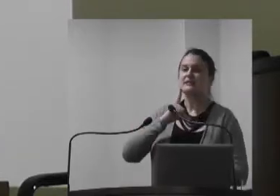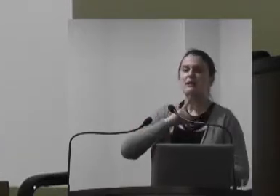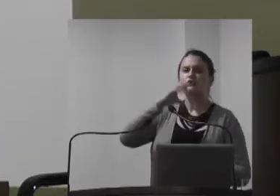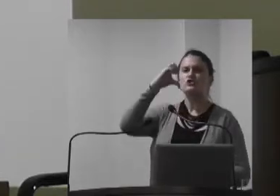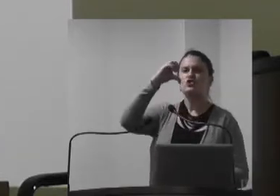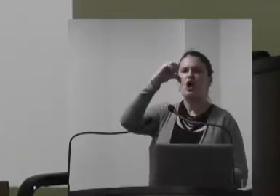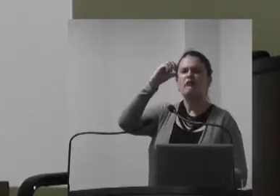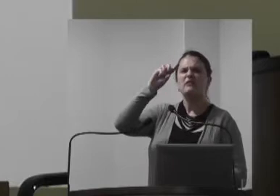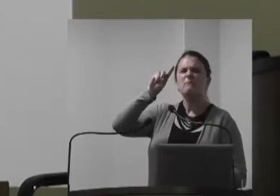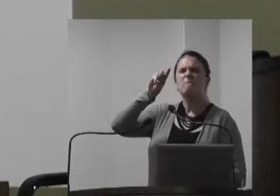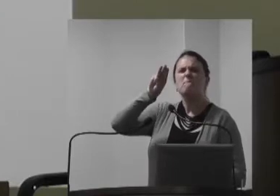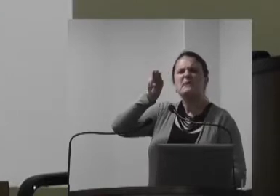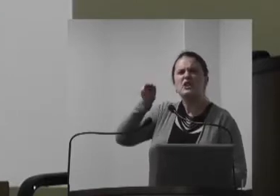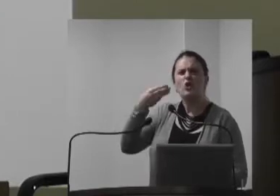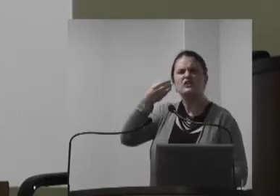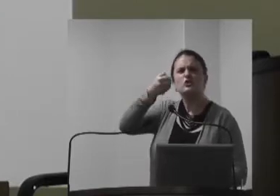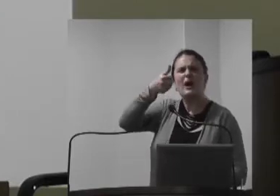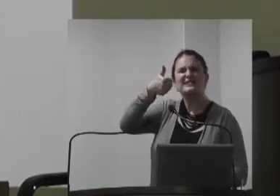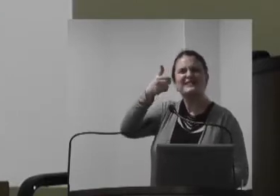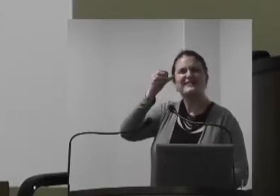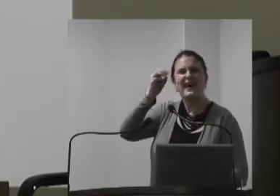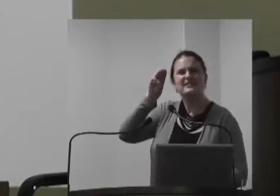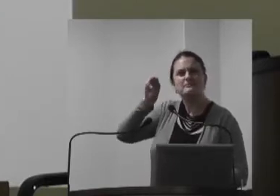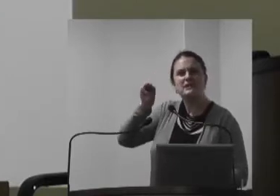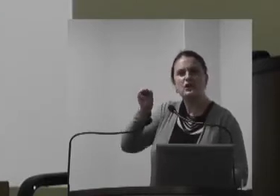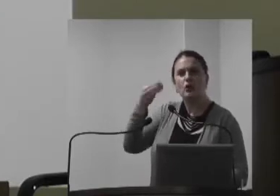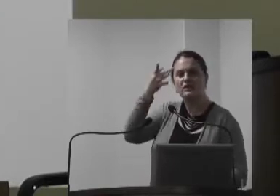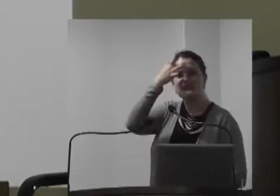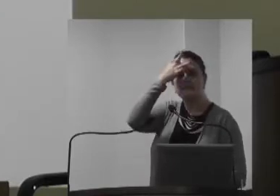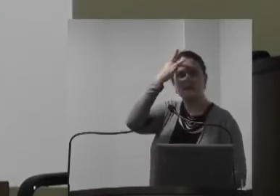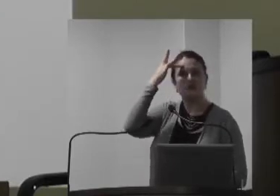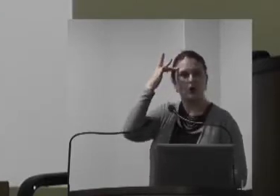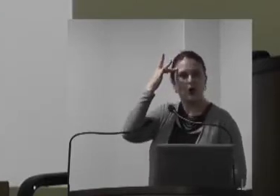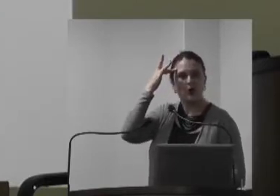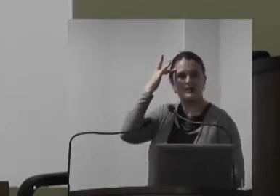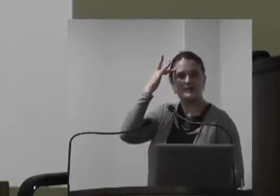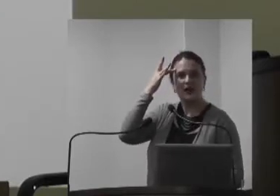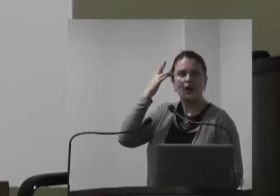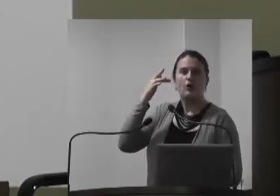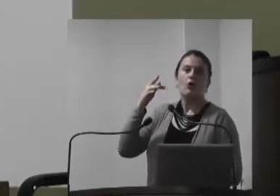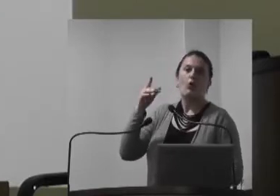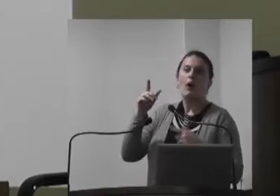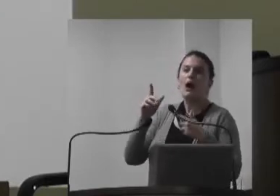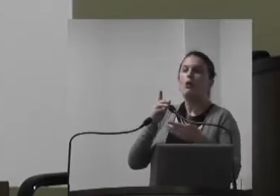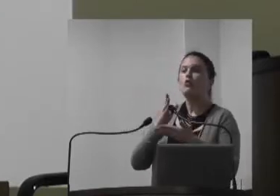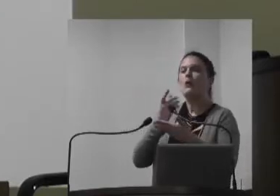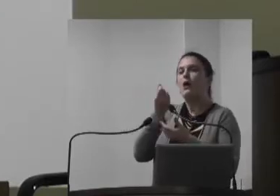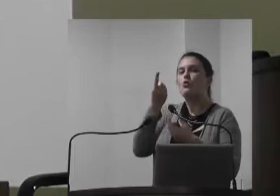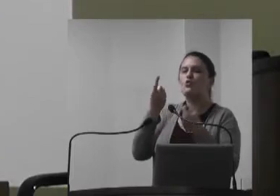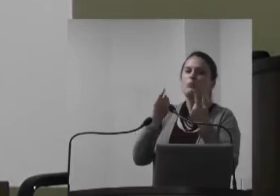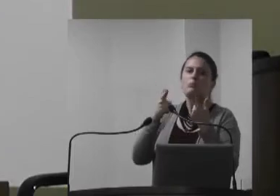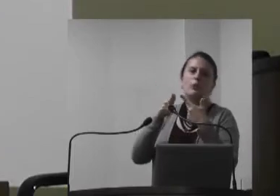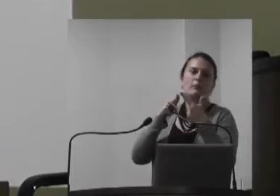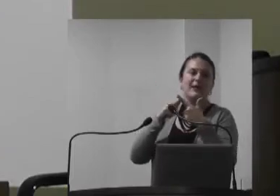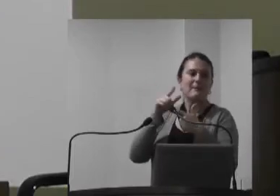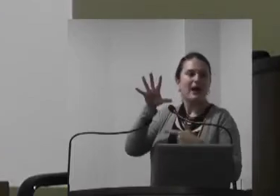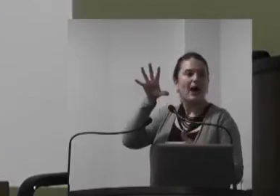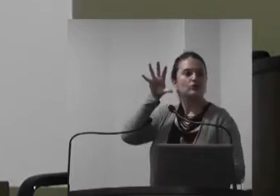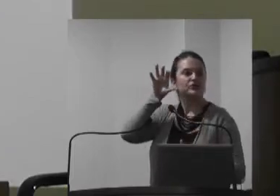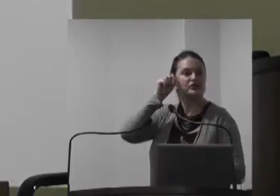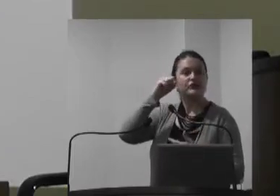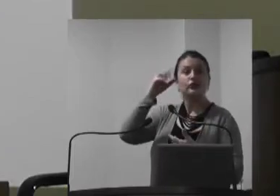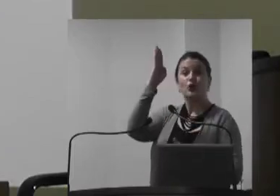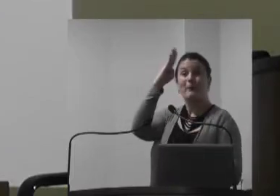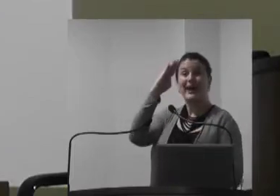Então, nós temos 9 milhões, quase 10 milhões de pessoas com algum